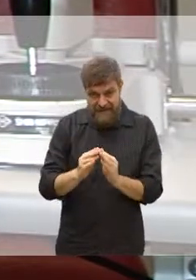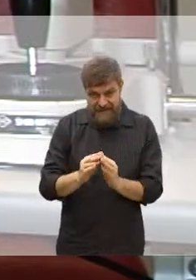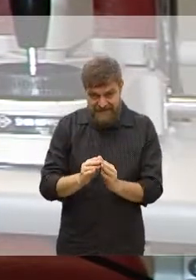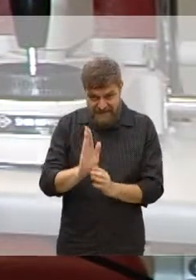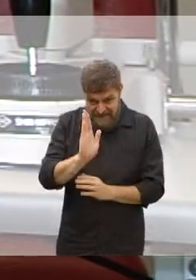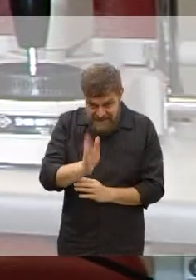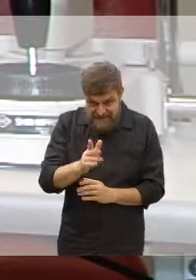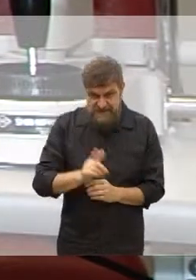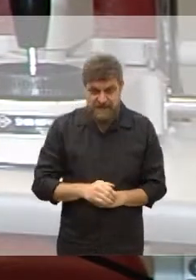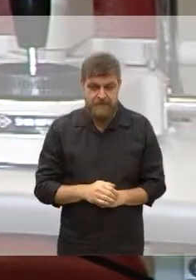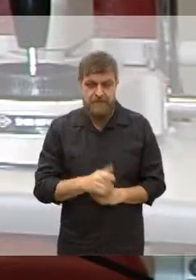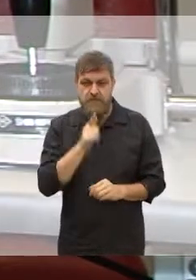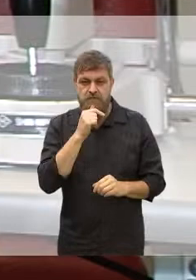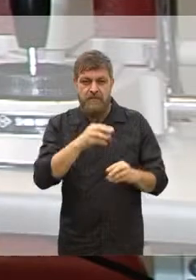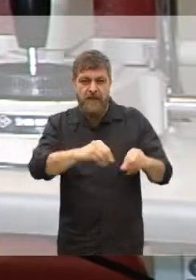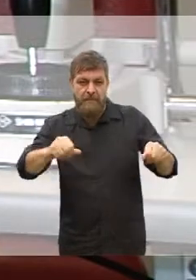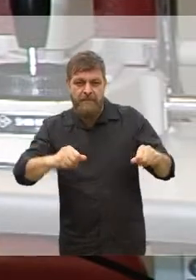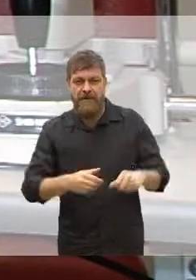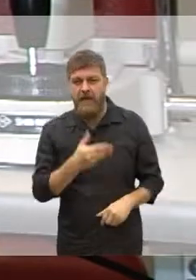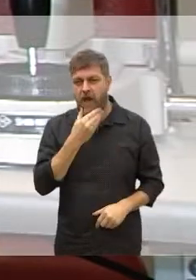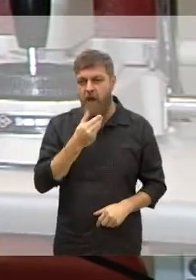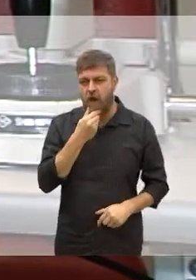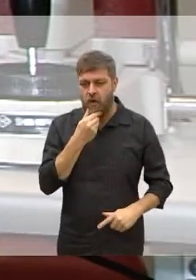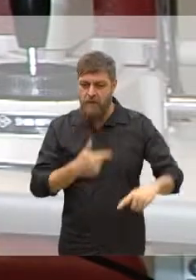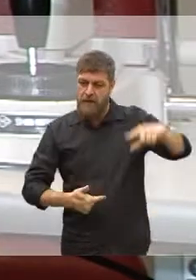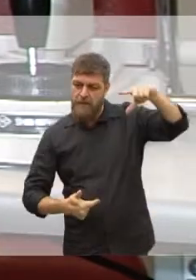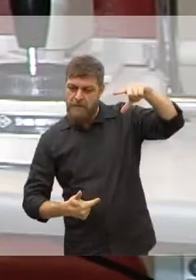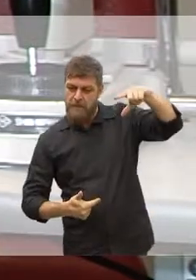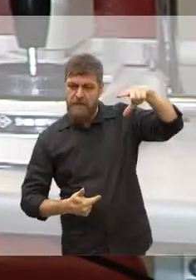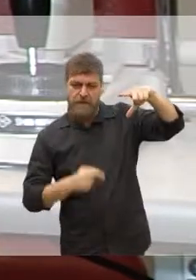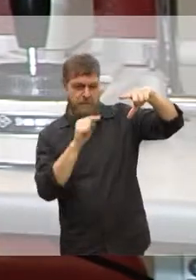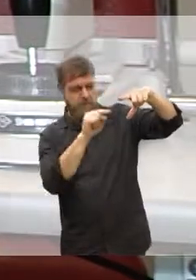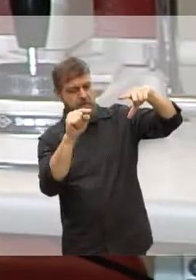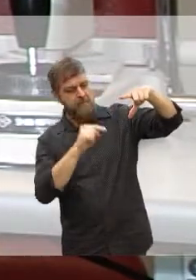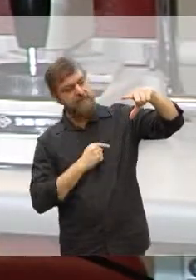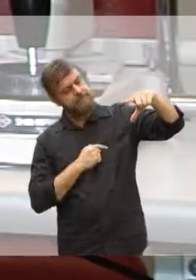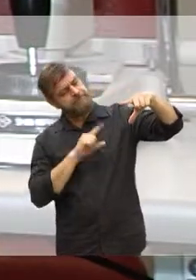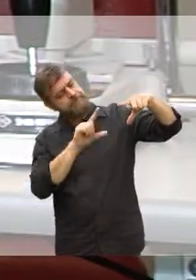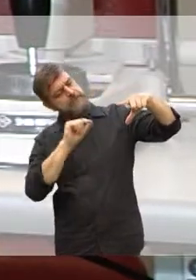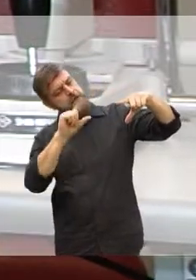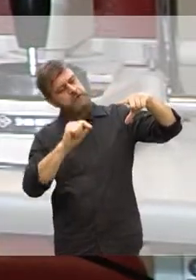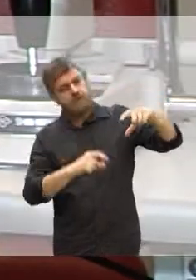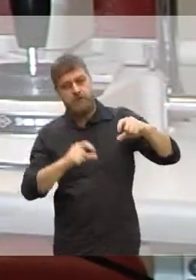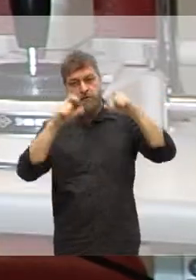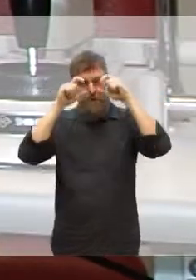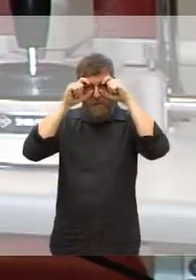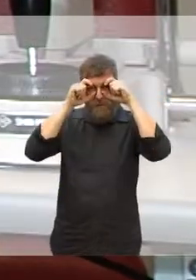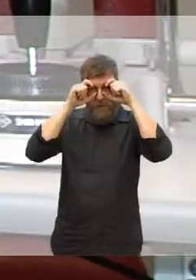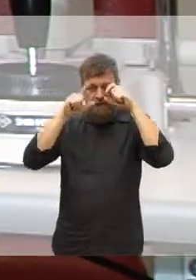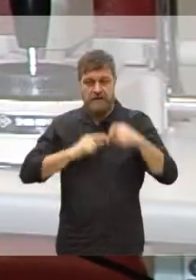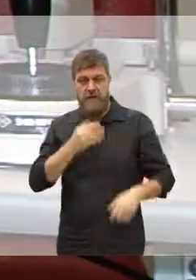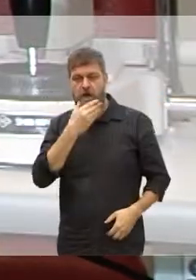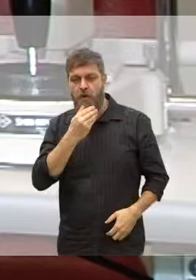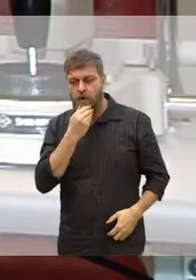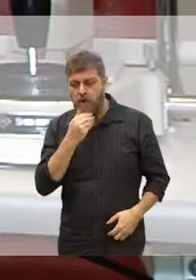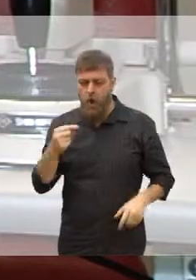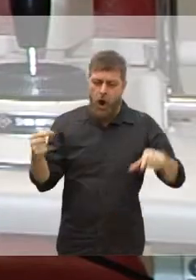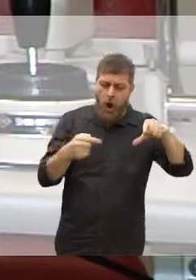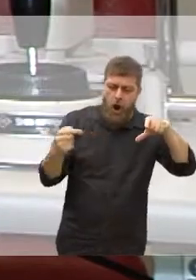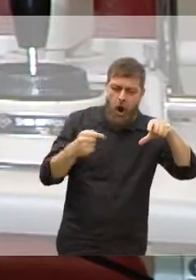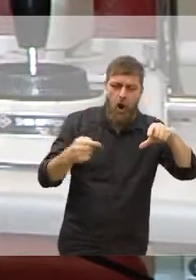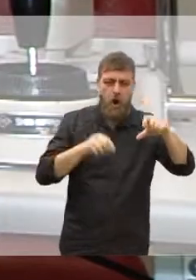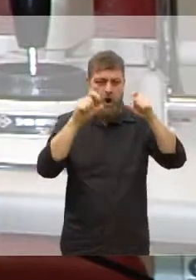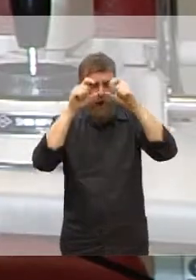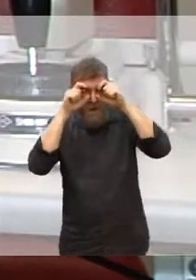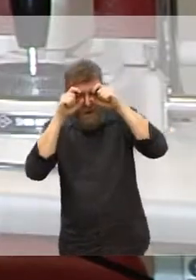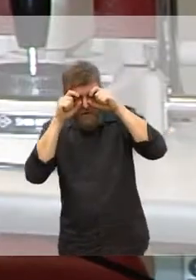um óculos na praia, passa aquele, você esqueceu o seu no apartamento e aí passa aquele, trazendo um isopor cheio